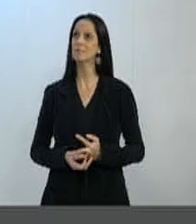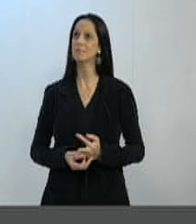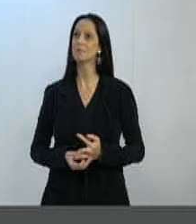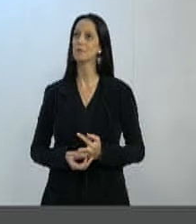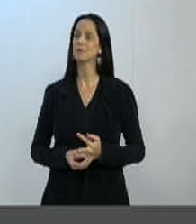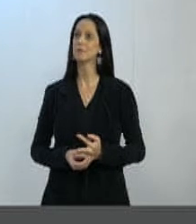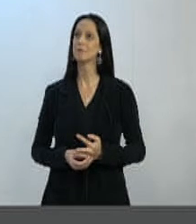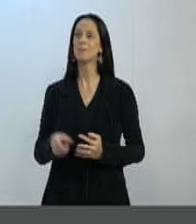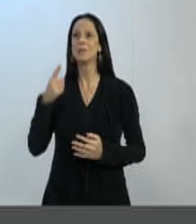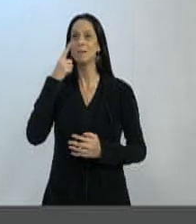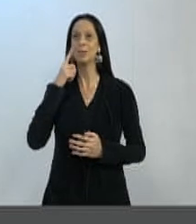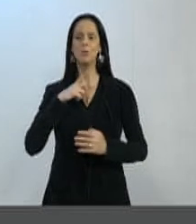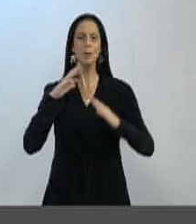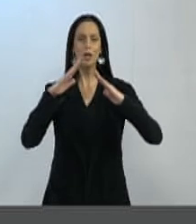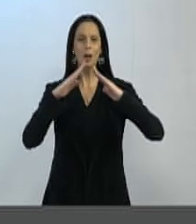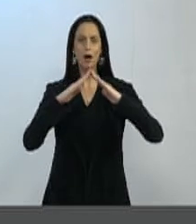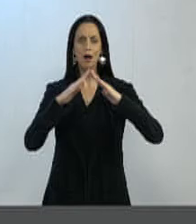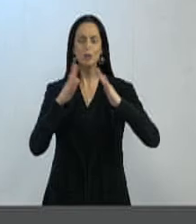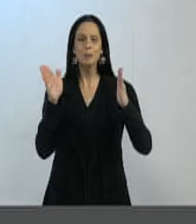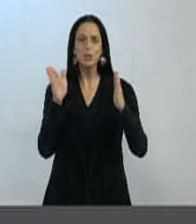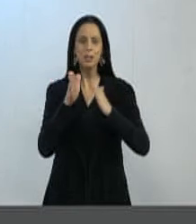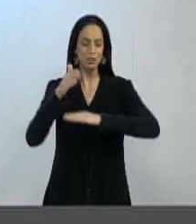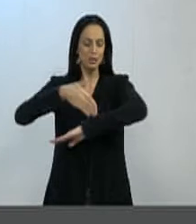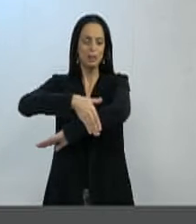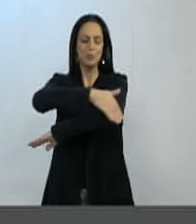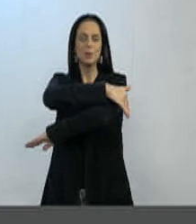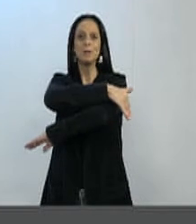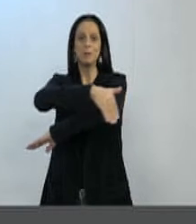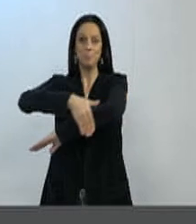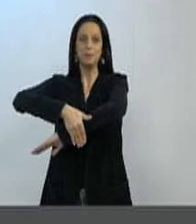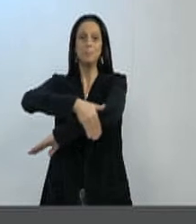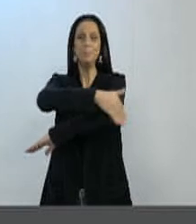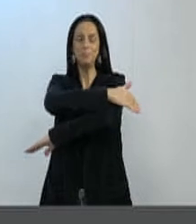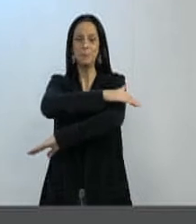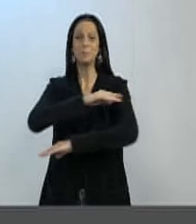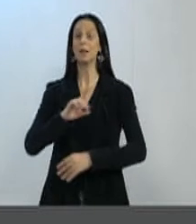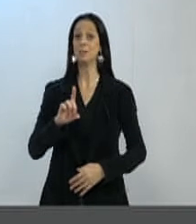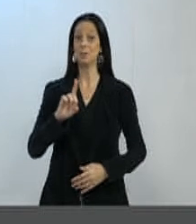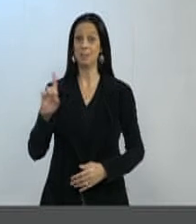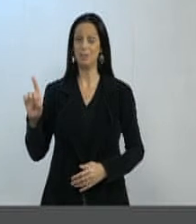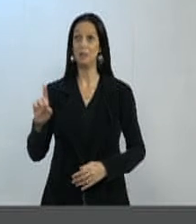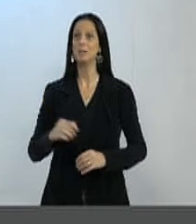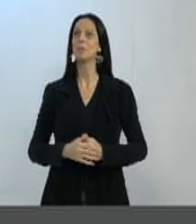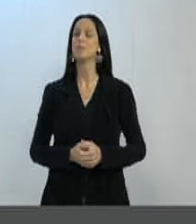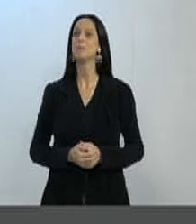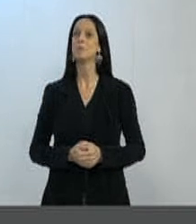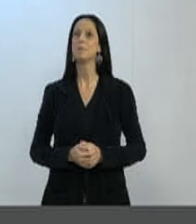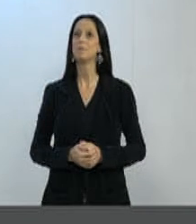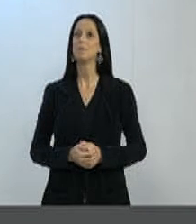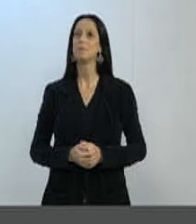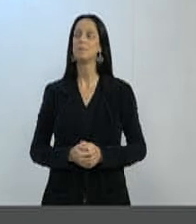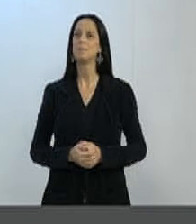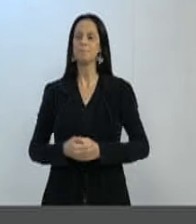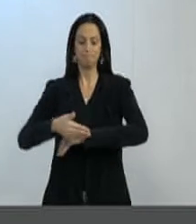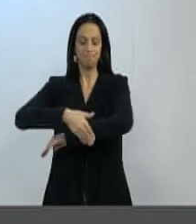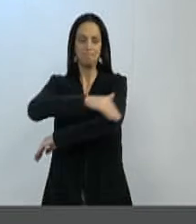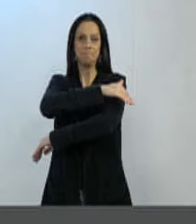aquela casa pequenininha da esquina da foto da direita, que é um ponto de...